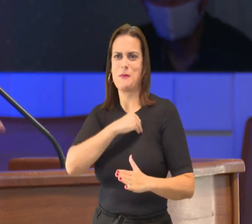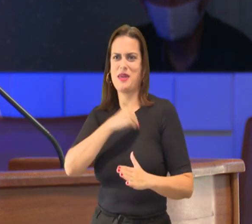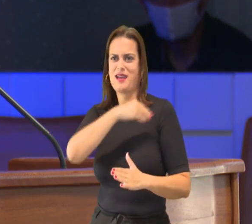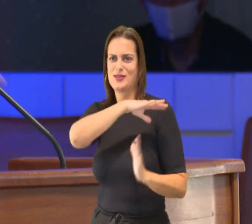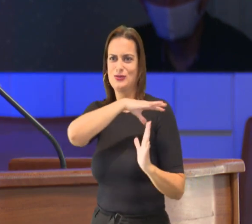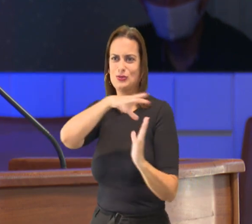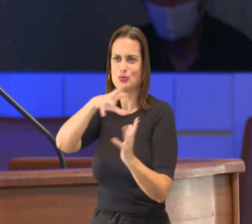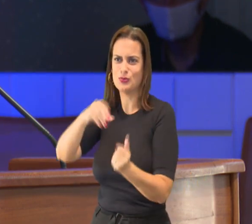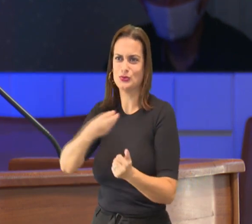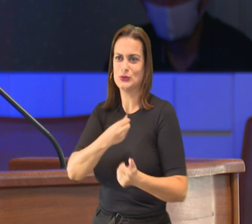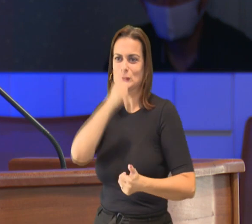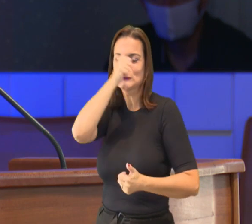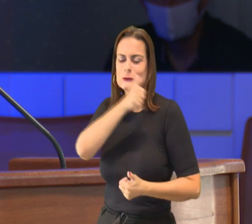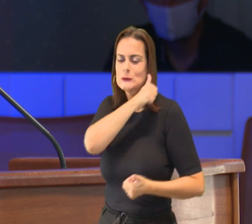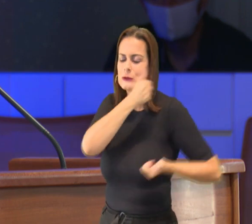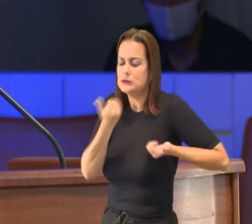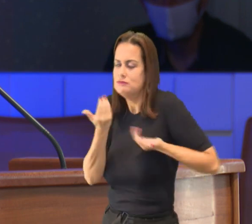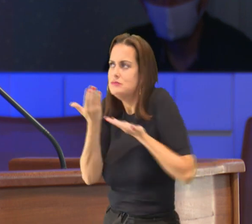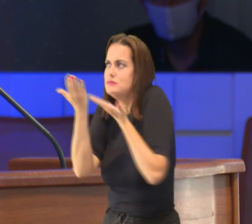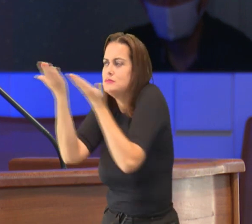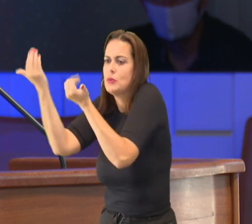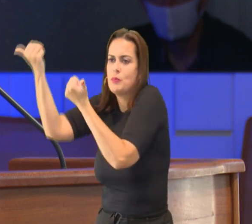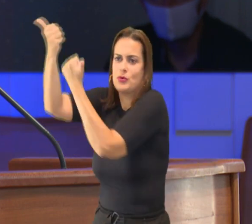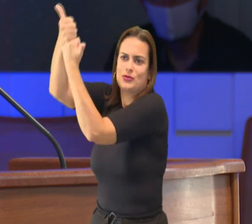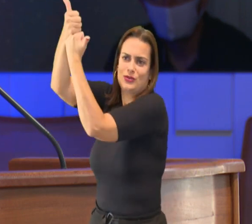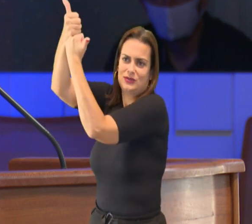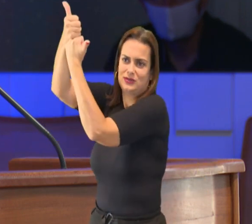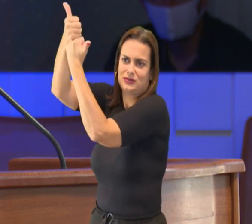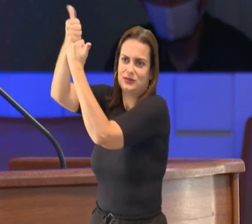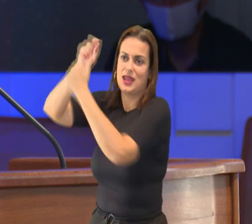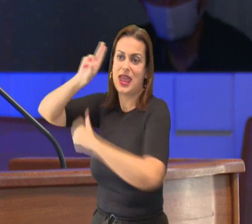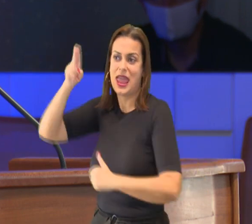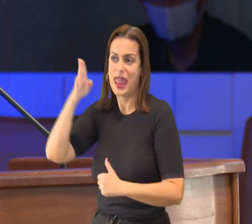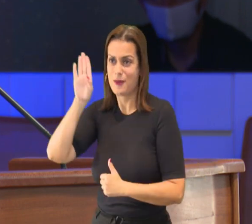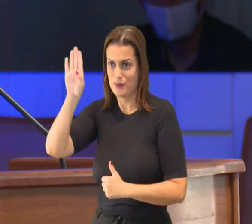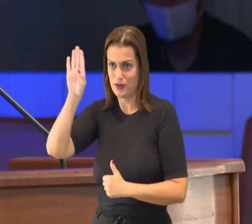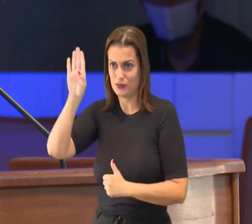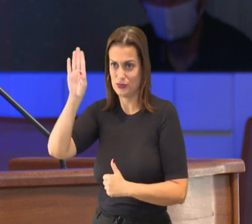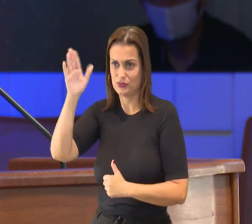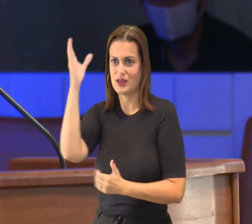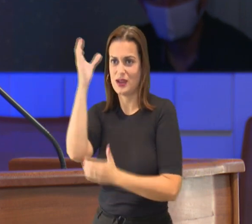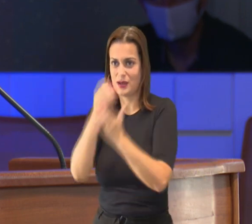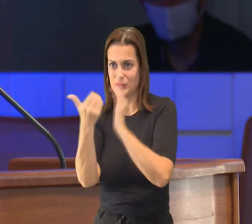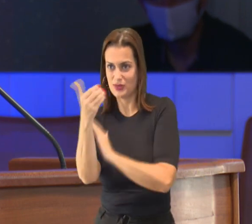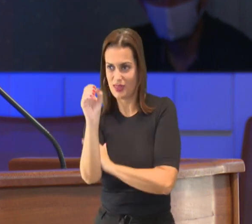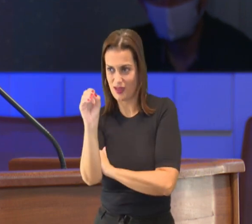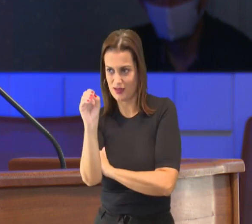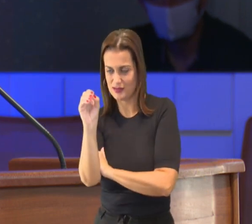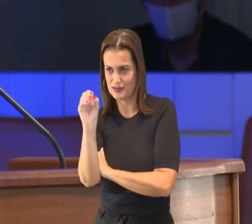se ofereceu por nós, no capítulo 10 do livro de Hebreus.